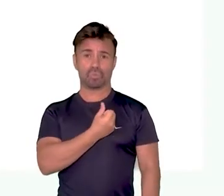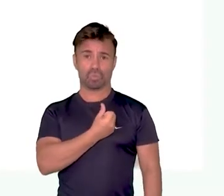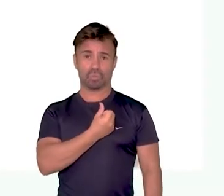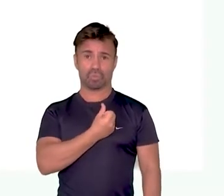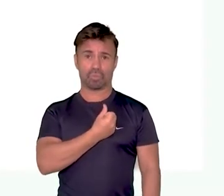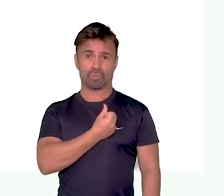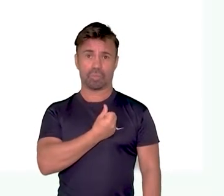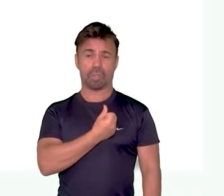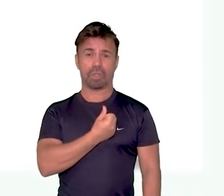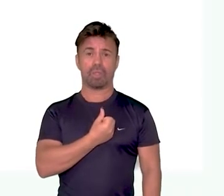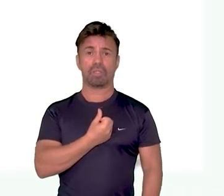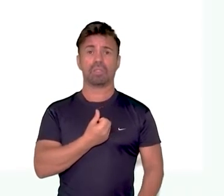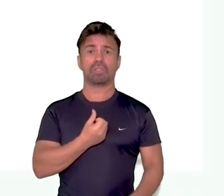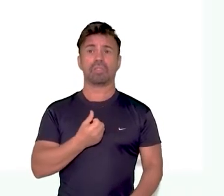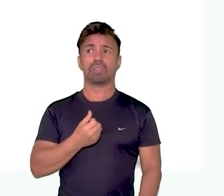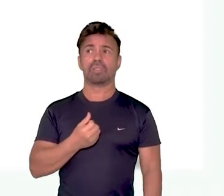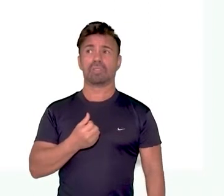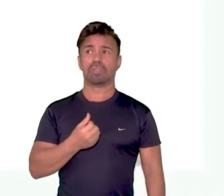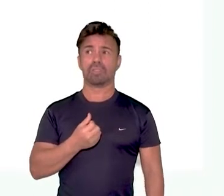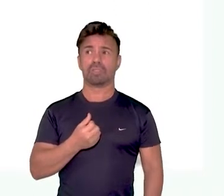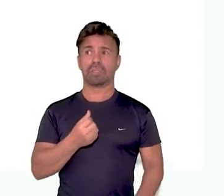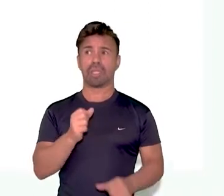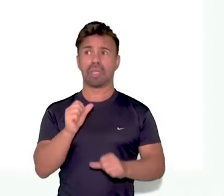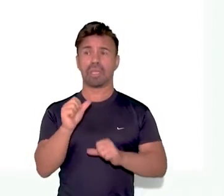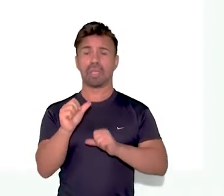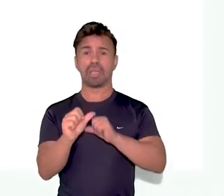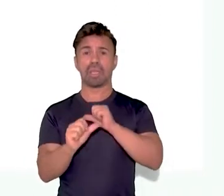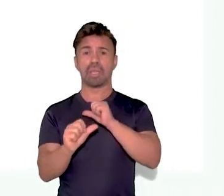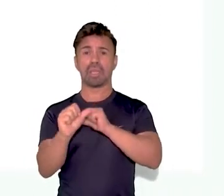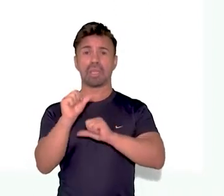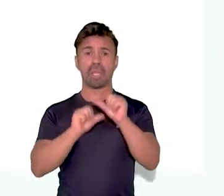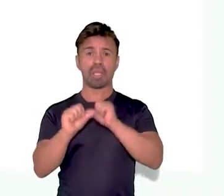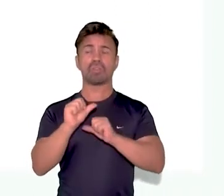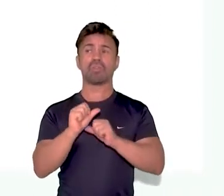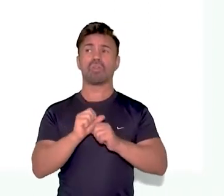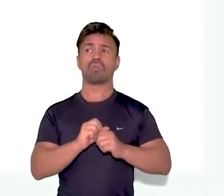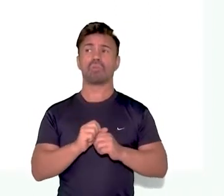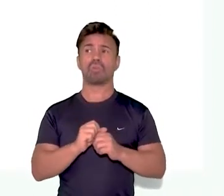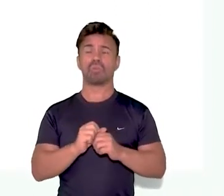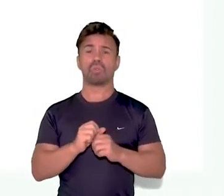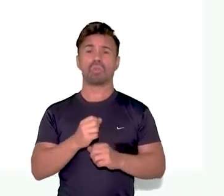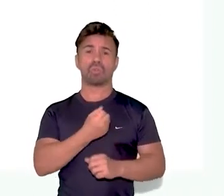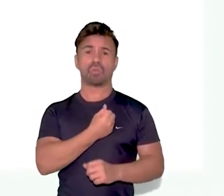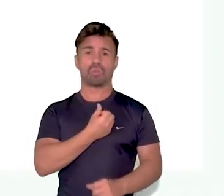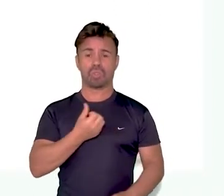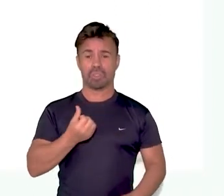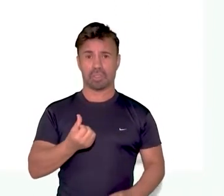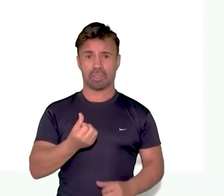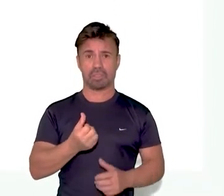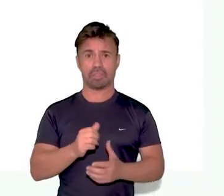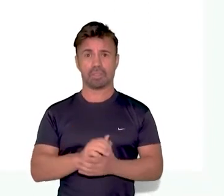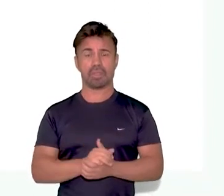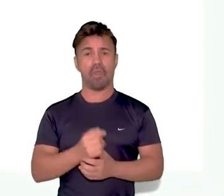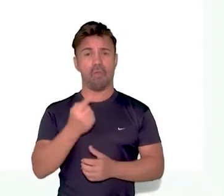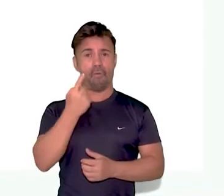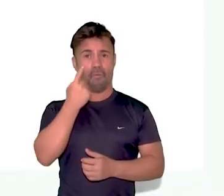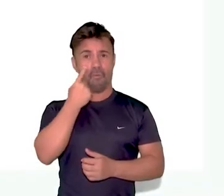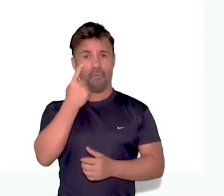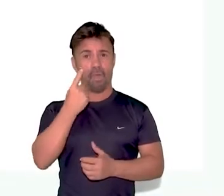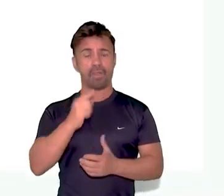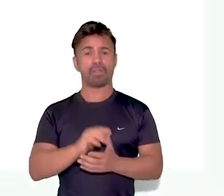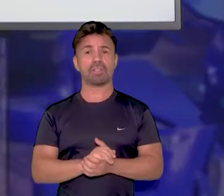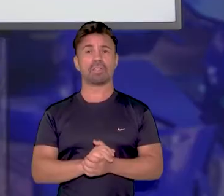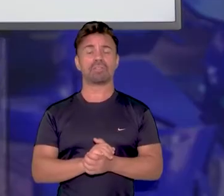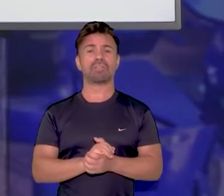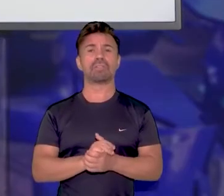que está em notação científica e à pergunta o valor posicional do algarismo 6 veja o que